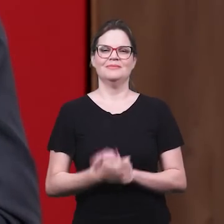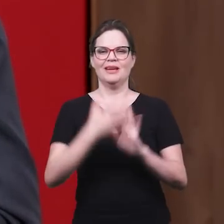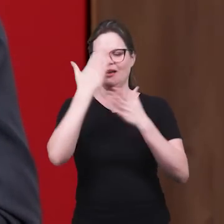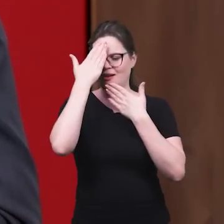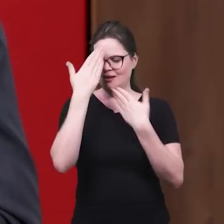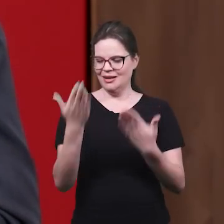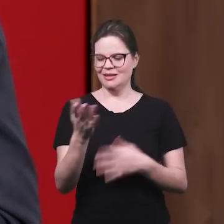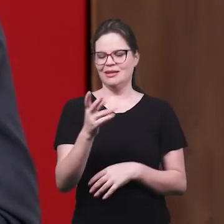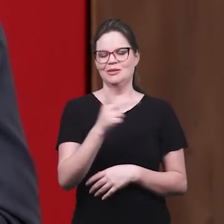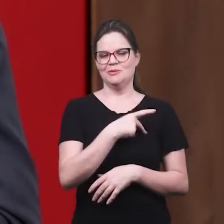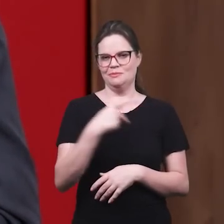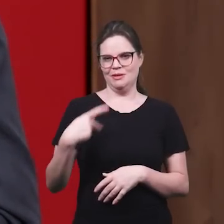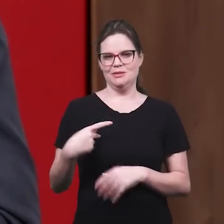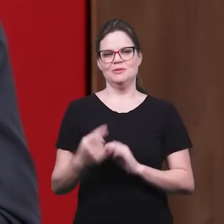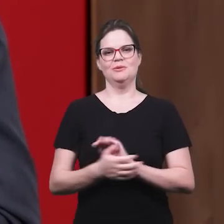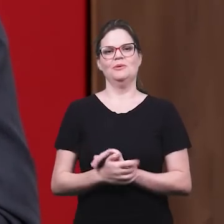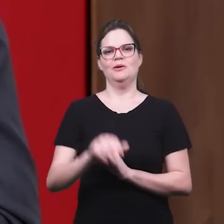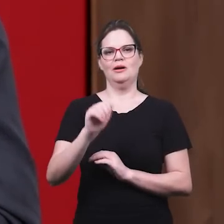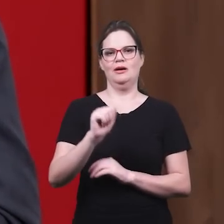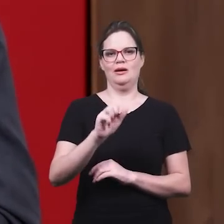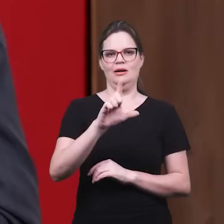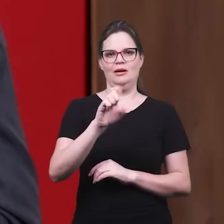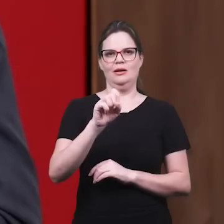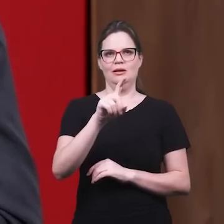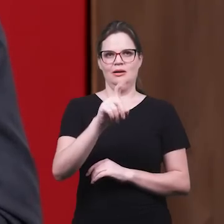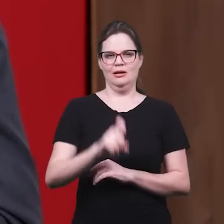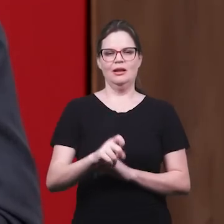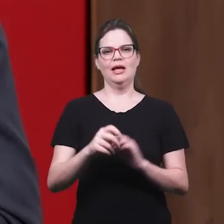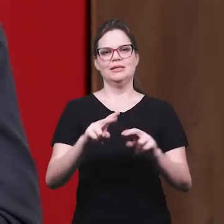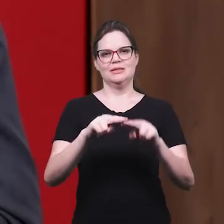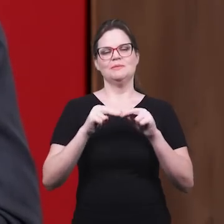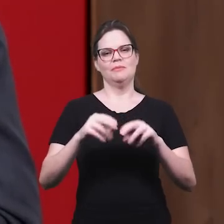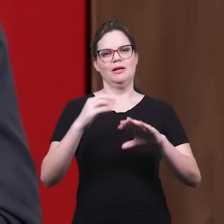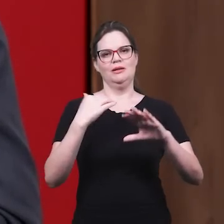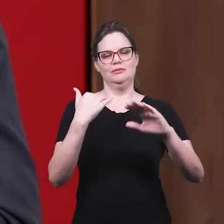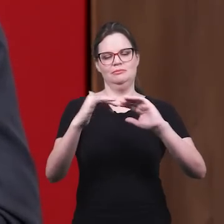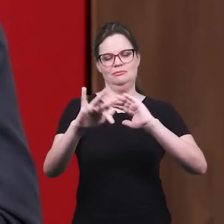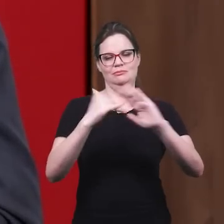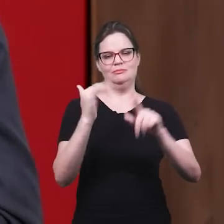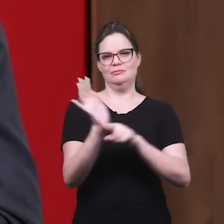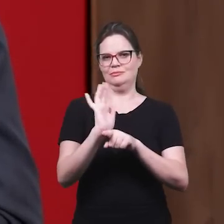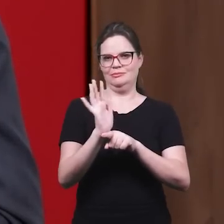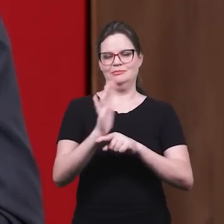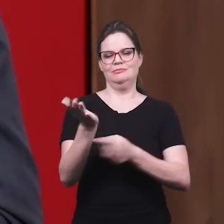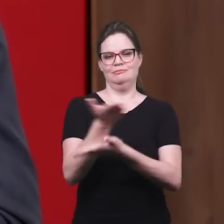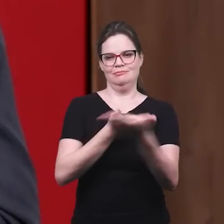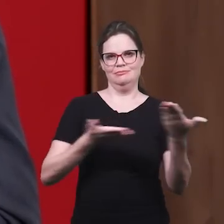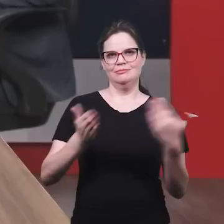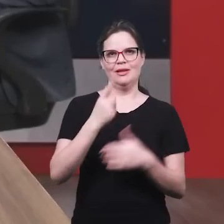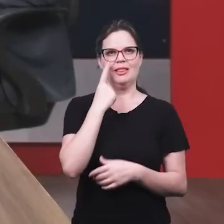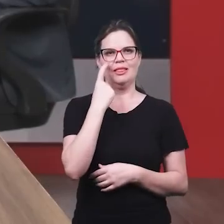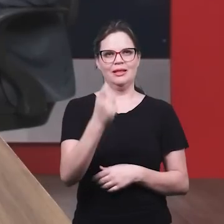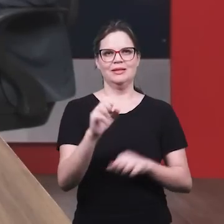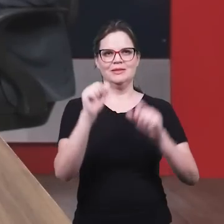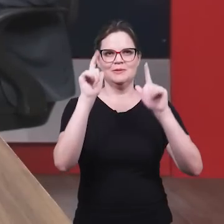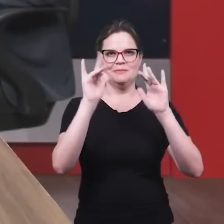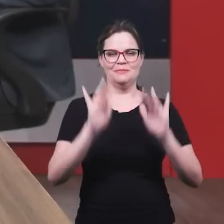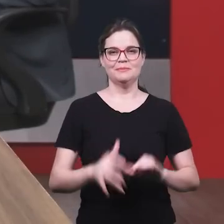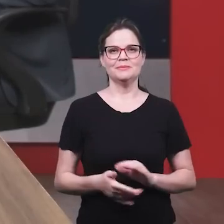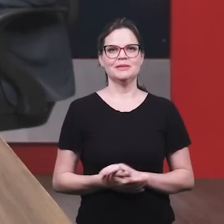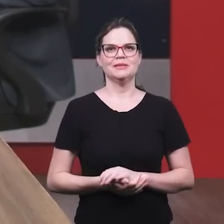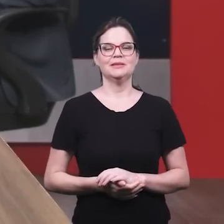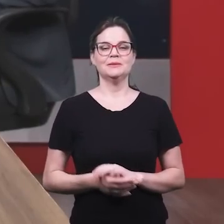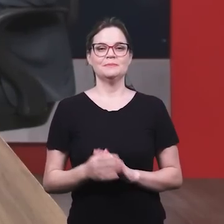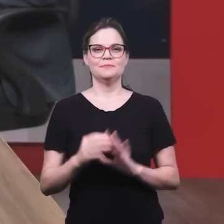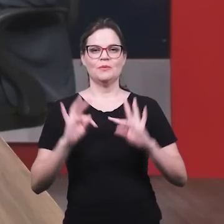o pastor Alex Moura pela contribuição, pela participação. Isso é muito interessante, é uma bênção, né? Aquilo